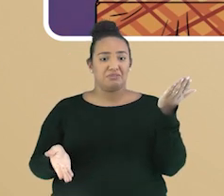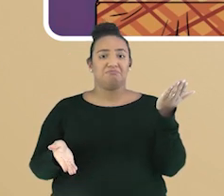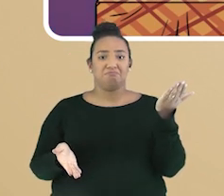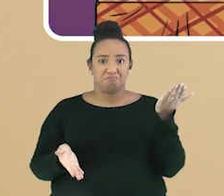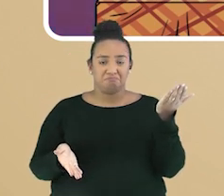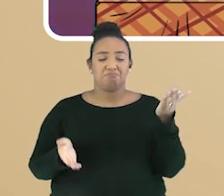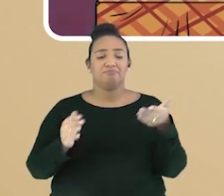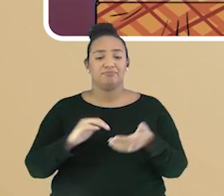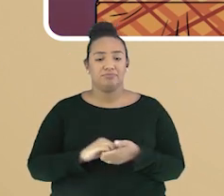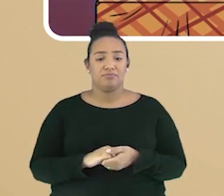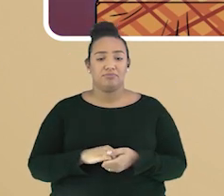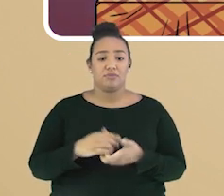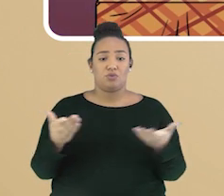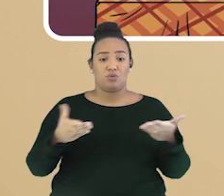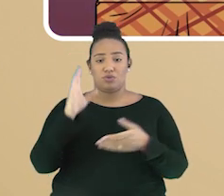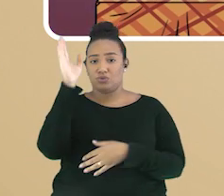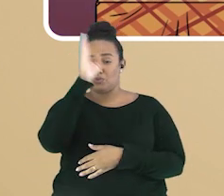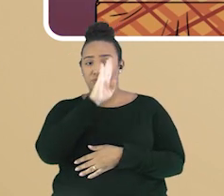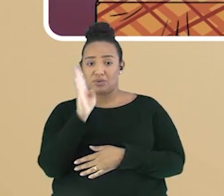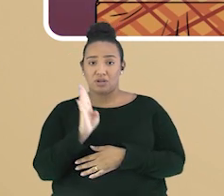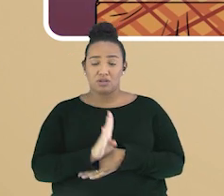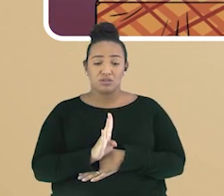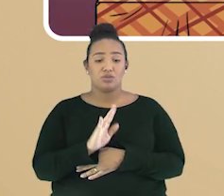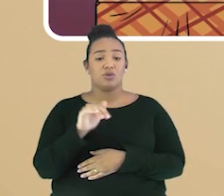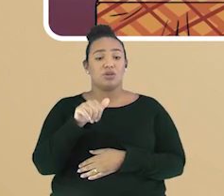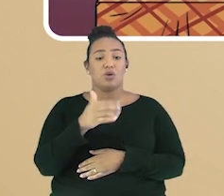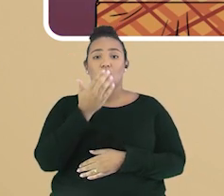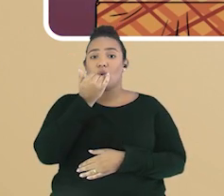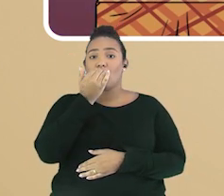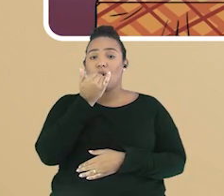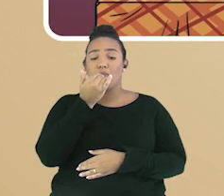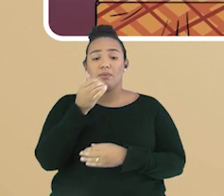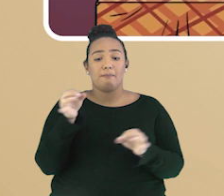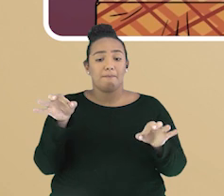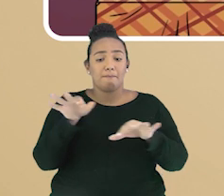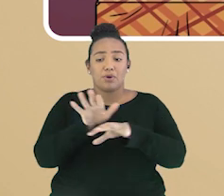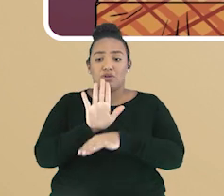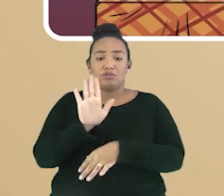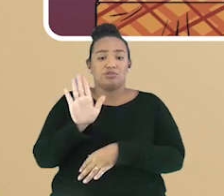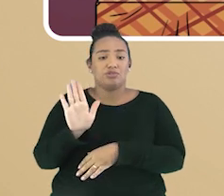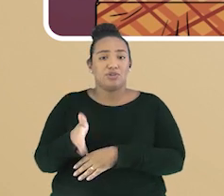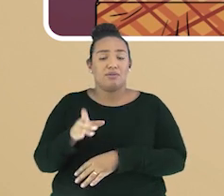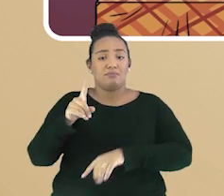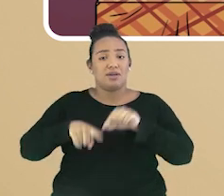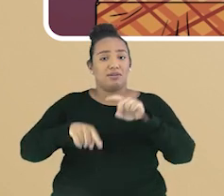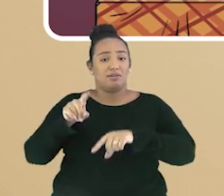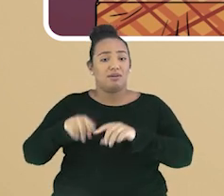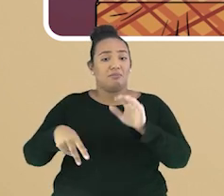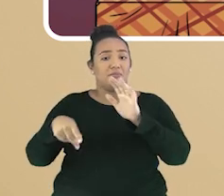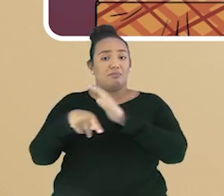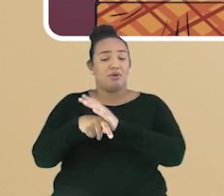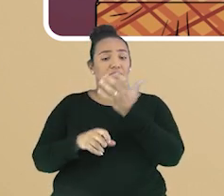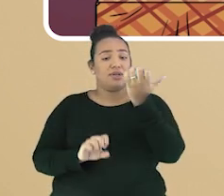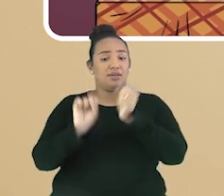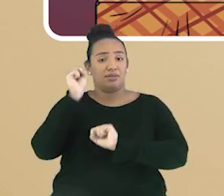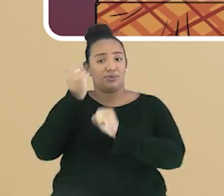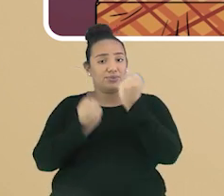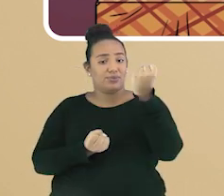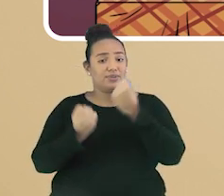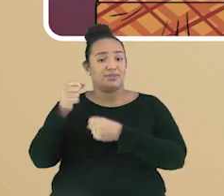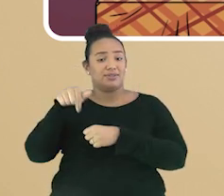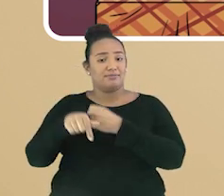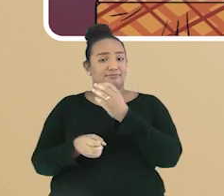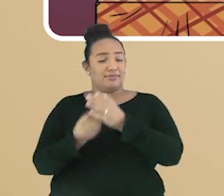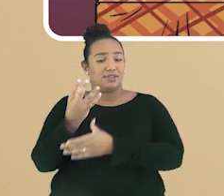O brasileiro tem consumido cada vez mais comida pronta e produtos ultraprocessados, que contribuem